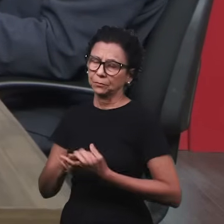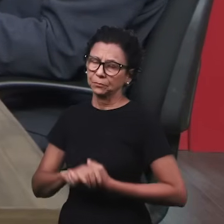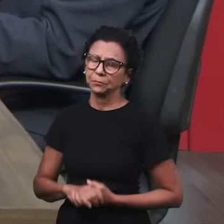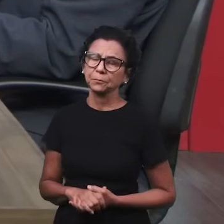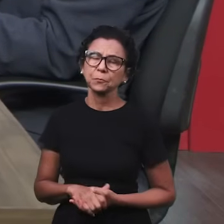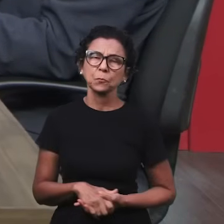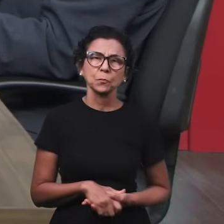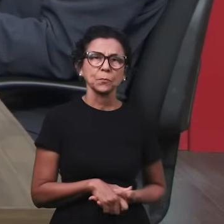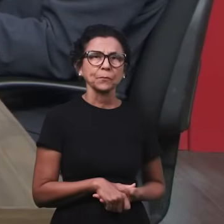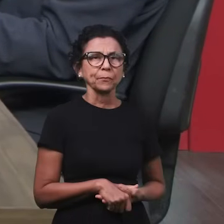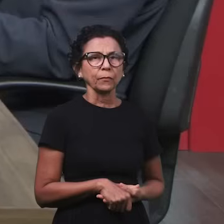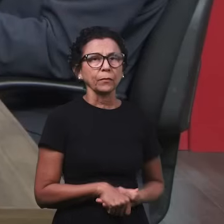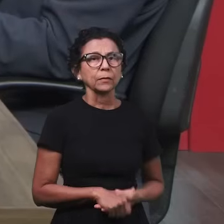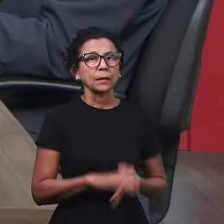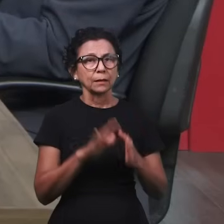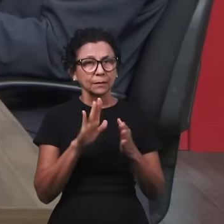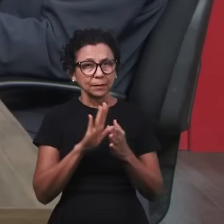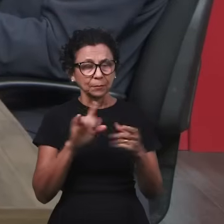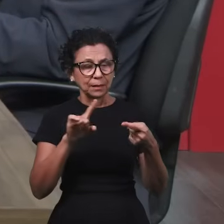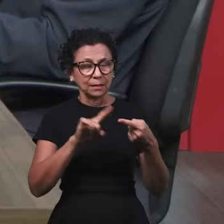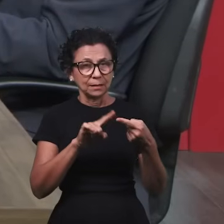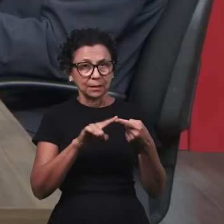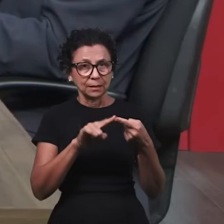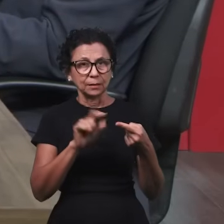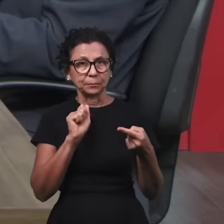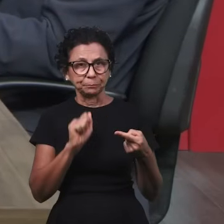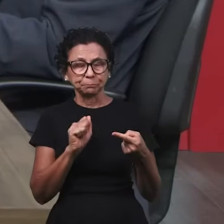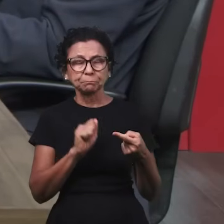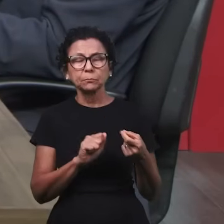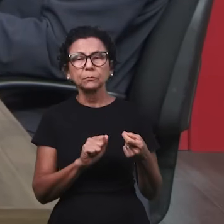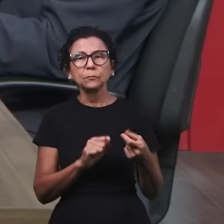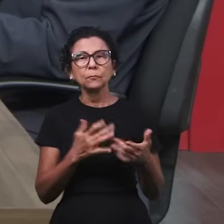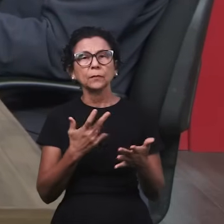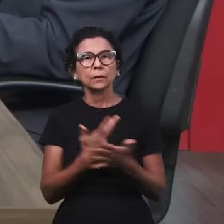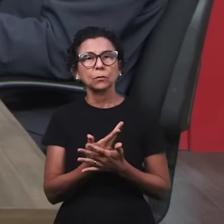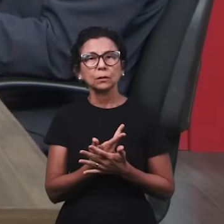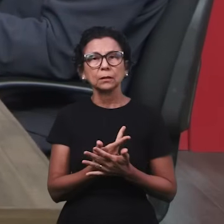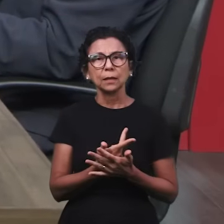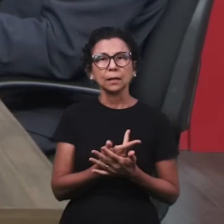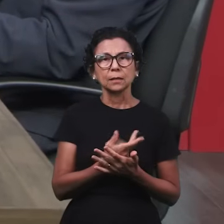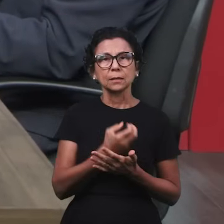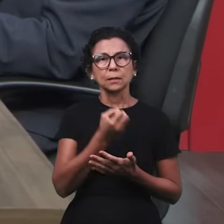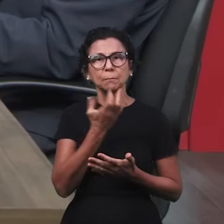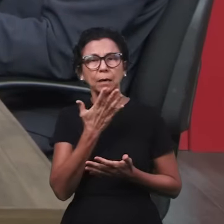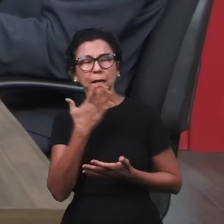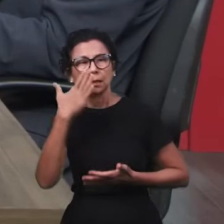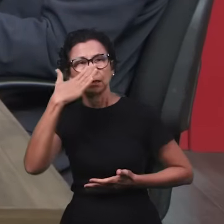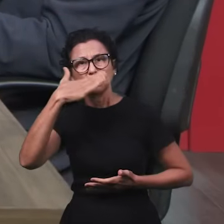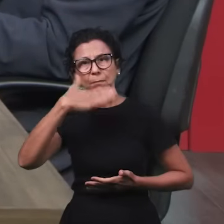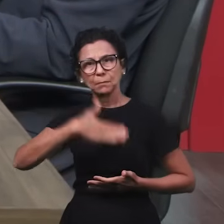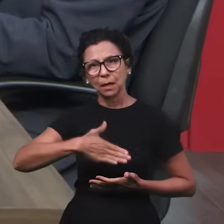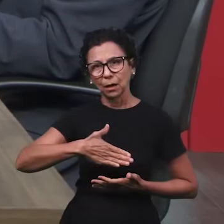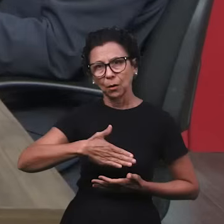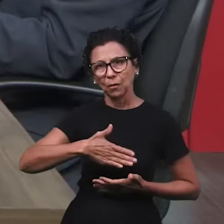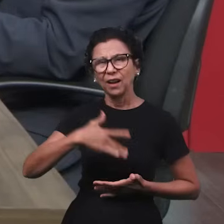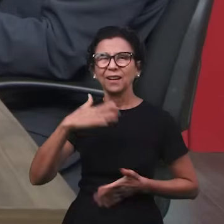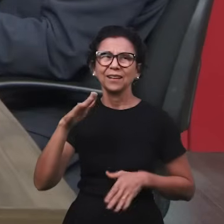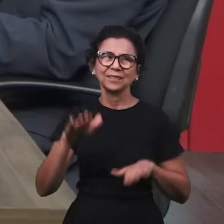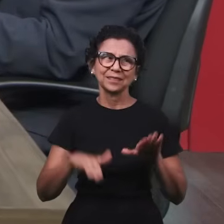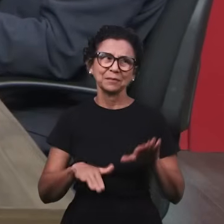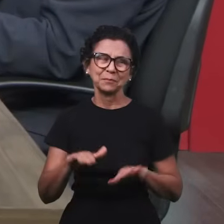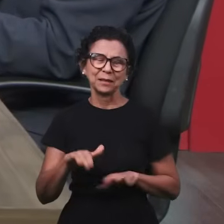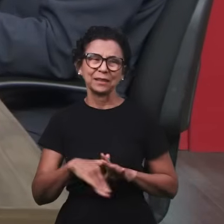a descaracterização do bem e do mal. Ou seja, eles colocam... Isso acontece muito no cinema e muito